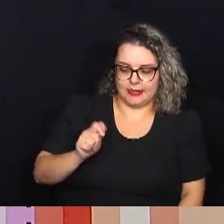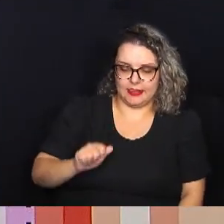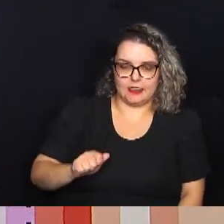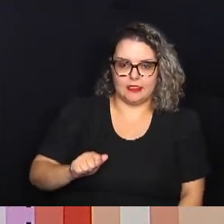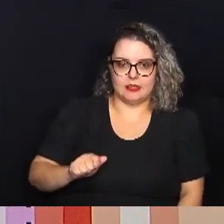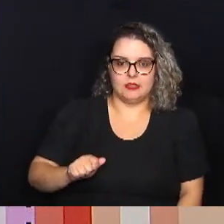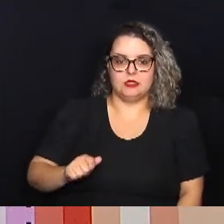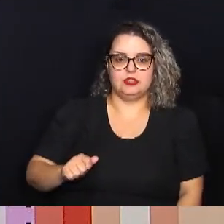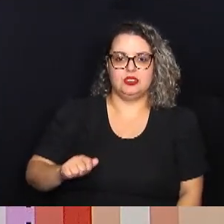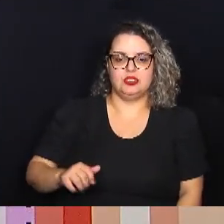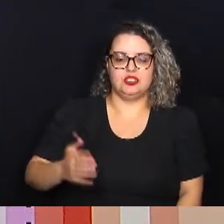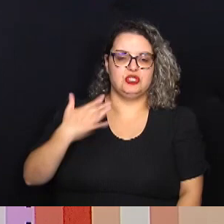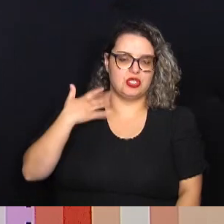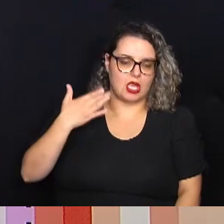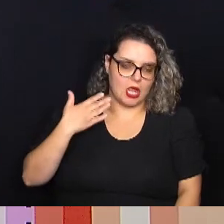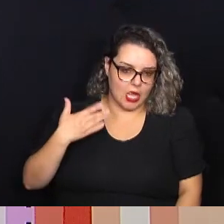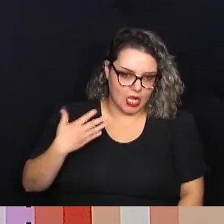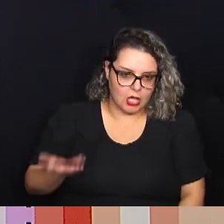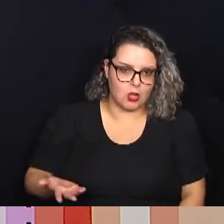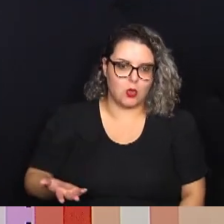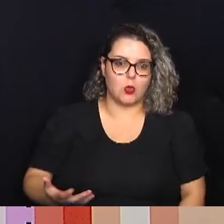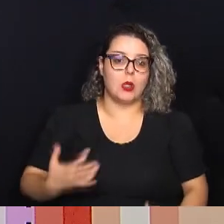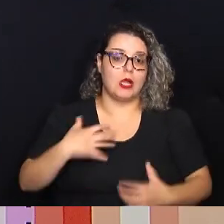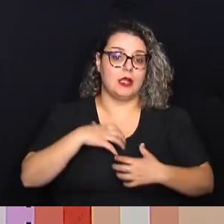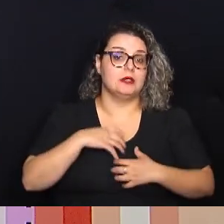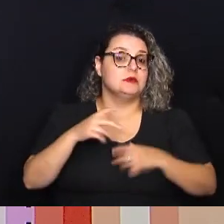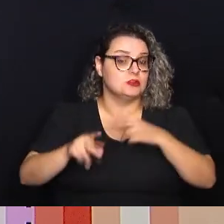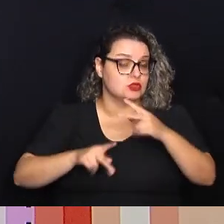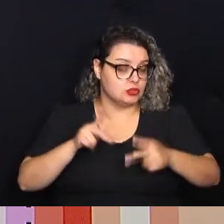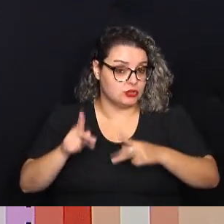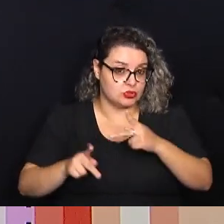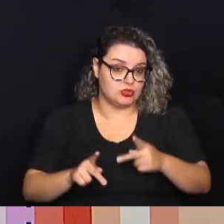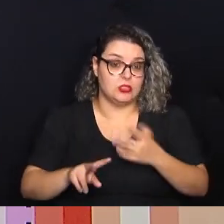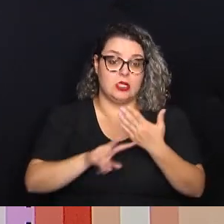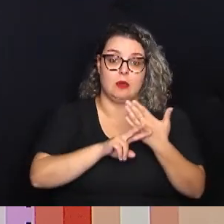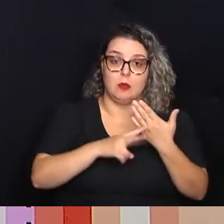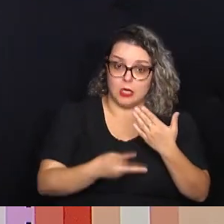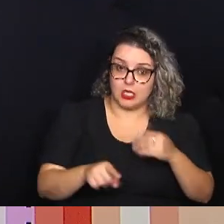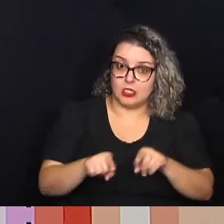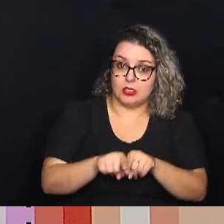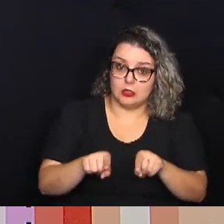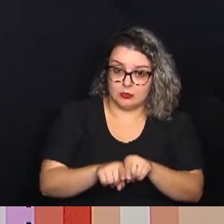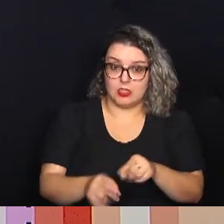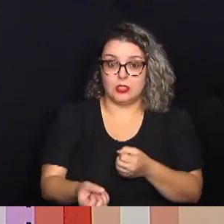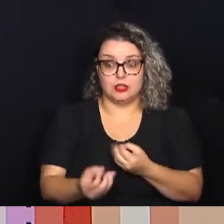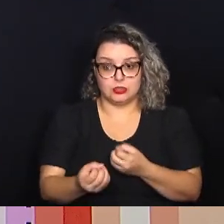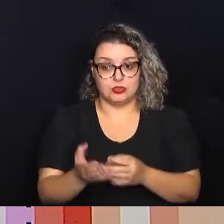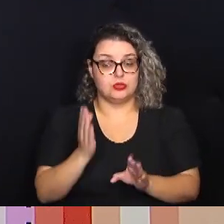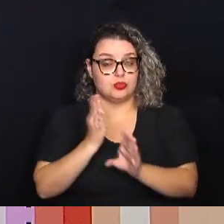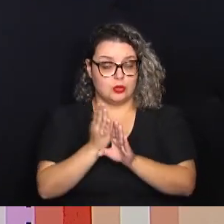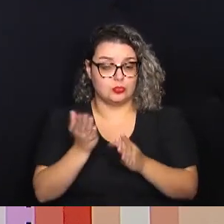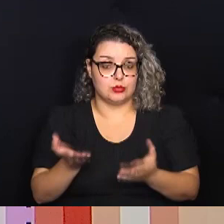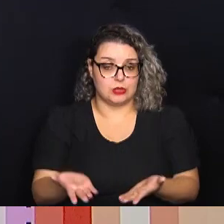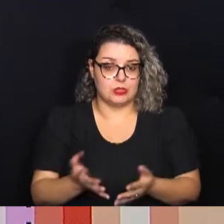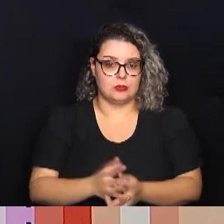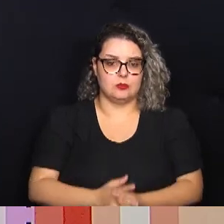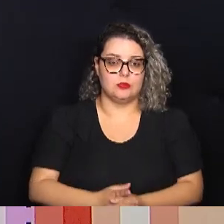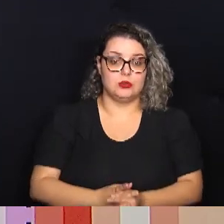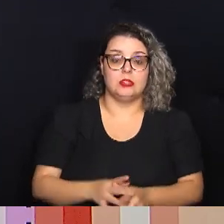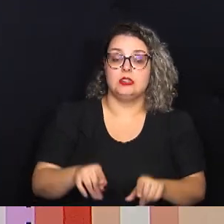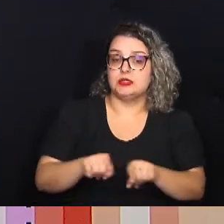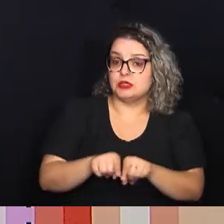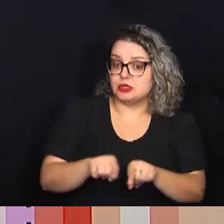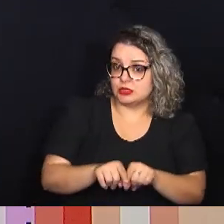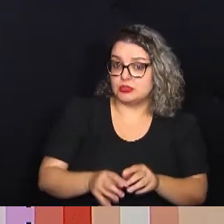em que isso acaba sendo de alguma maneira sentido pela população e sendo refletido também nos dados que nós encontramos